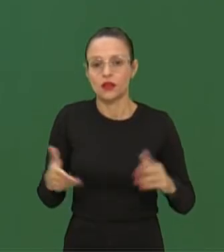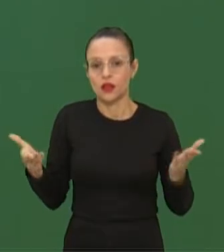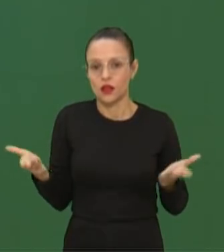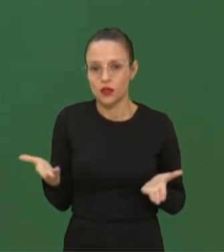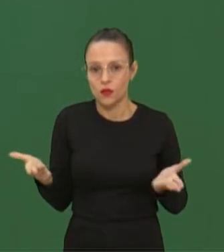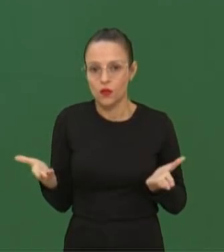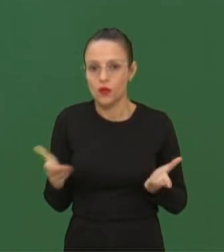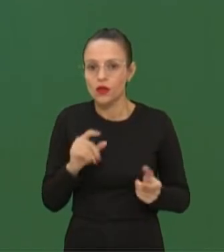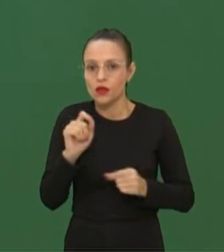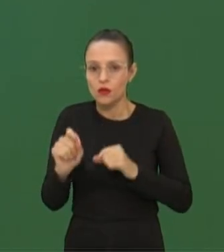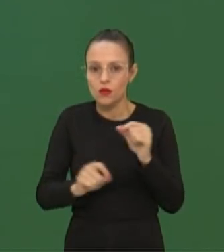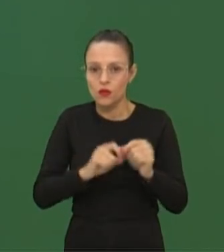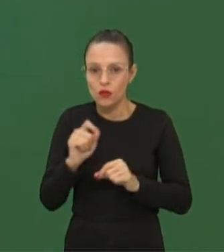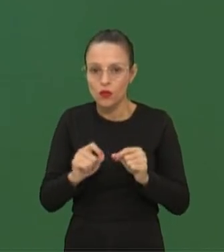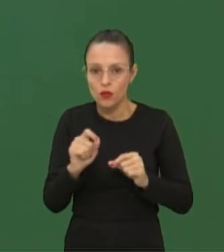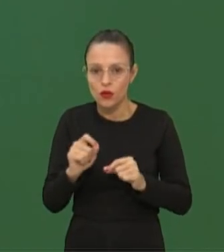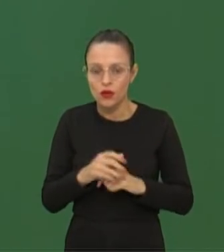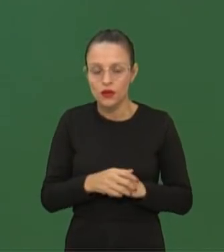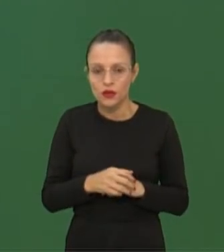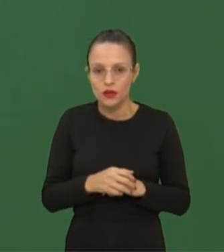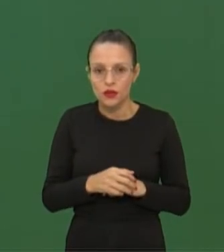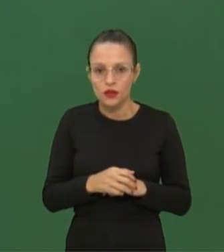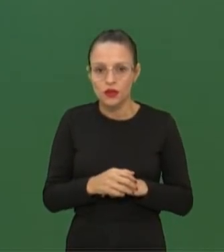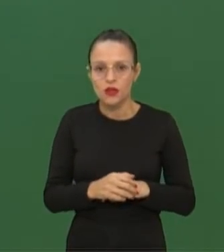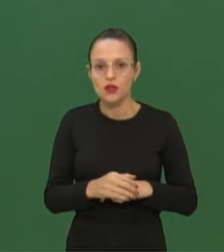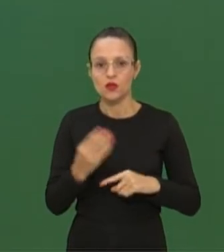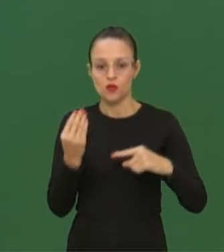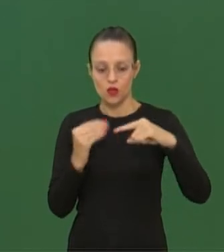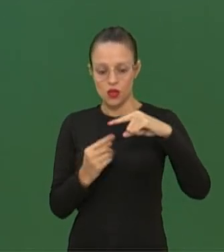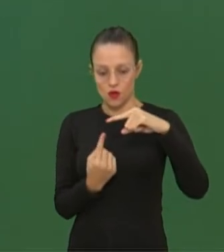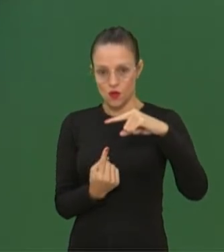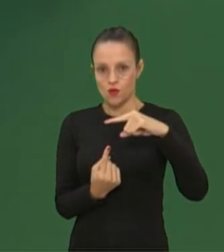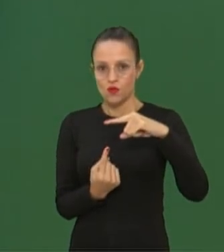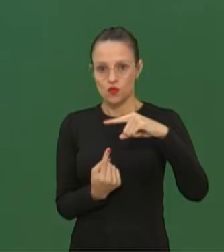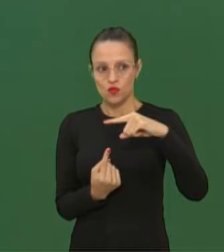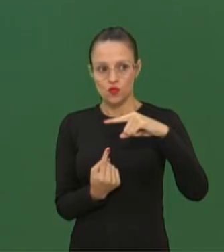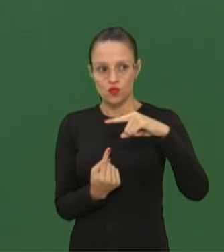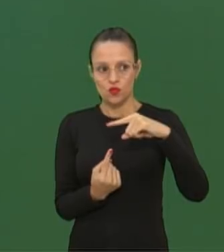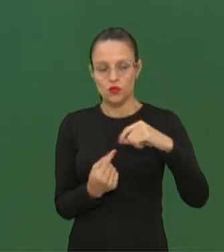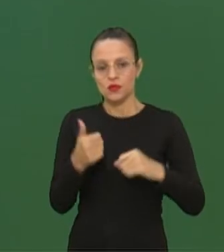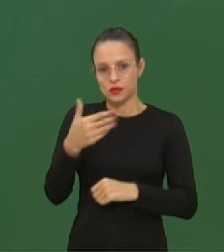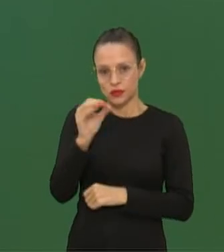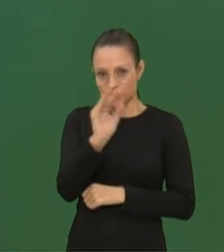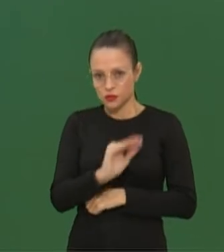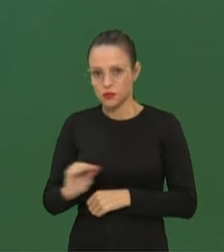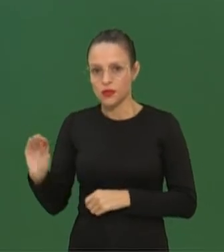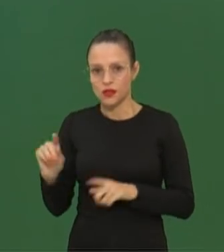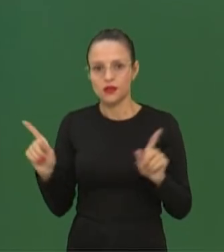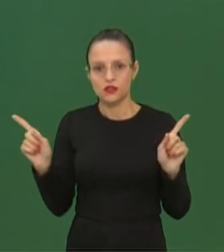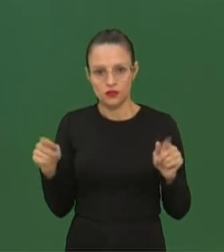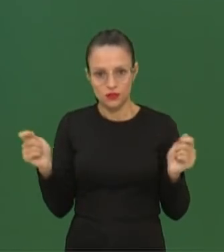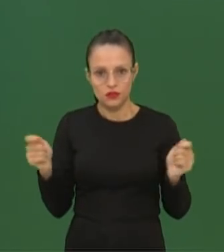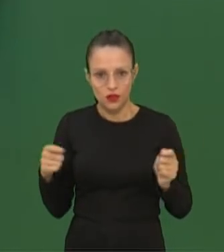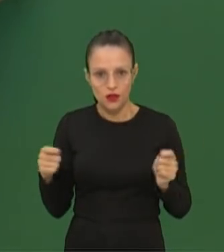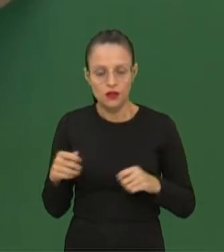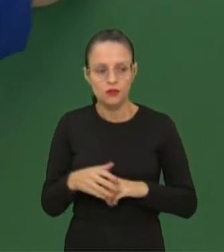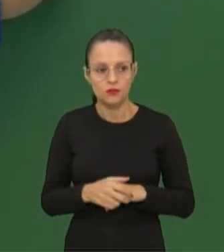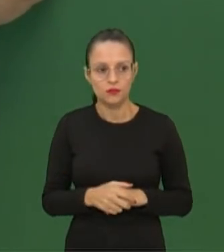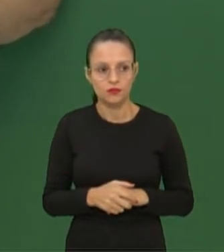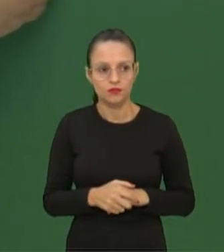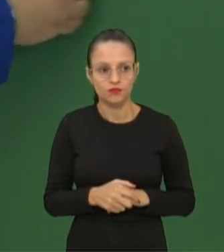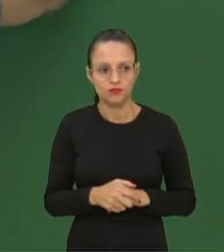Agora, eu vou fazer o seguinte. Eu vou colocar 1 nos denominadores. Dava para passar esse 10 para lá já. Mas eu vou deixar assim